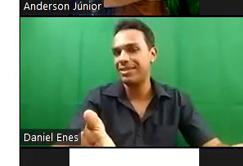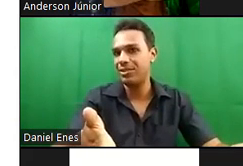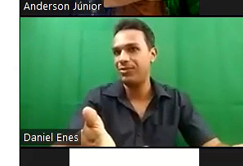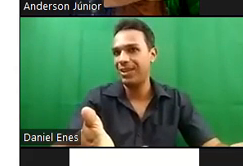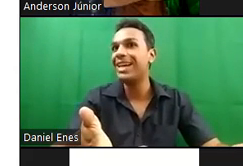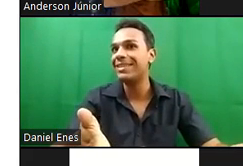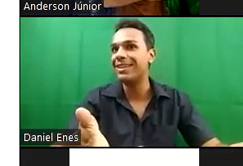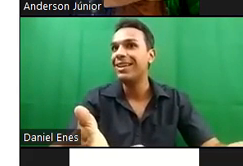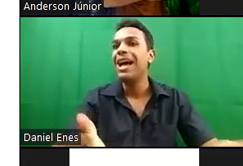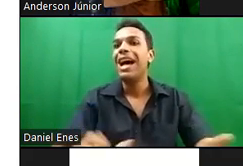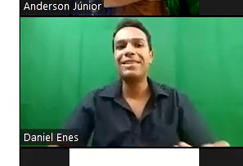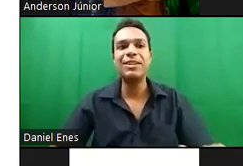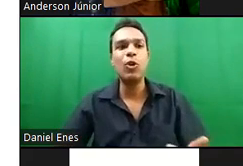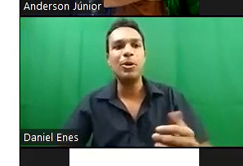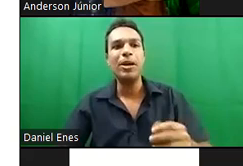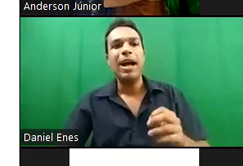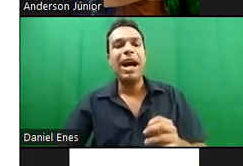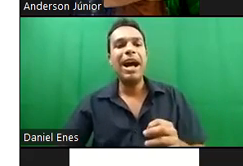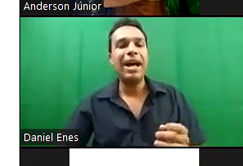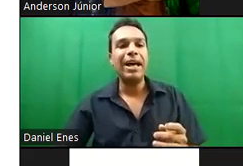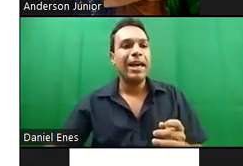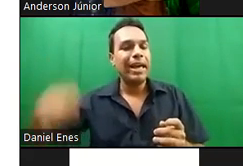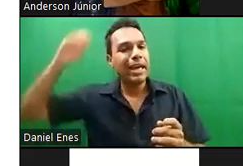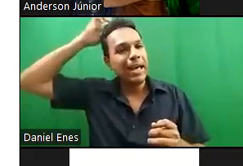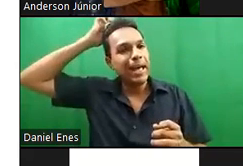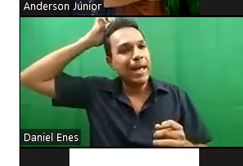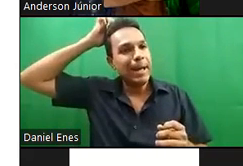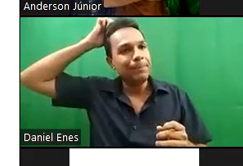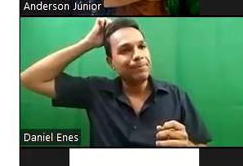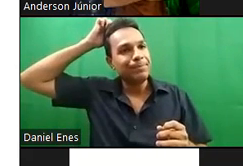descrever essas diferenças. Assim como,